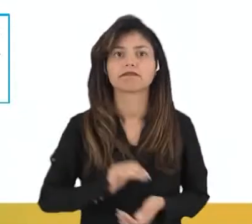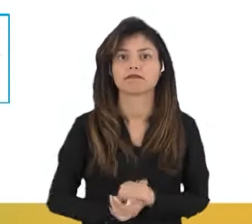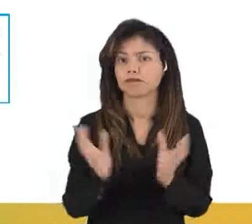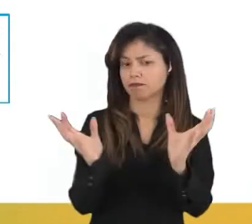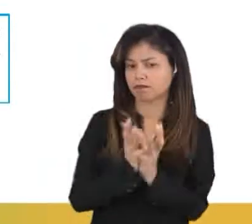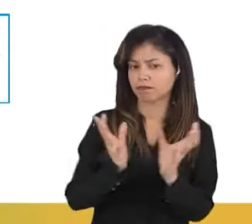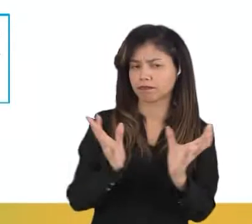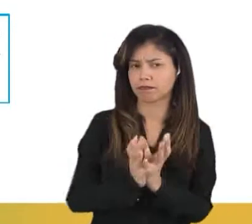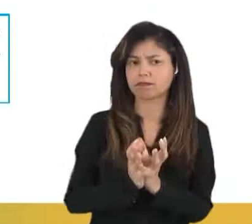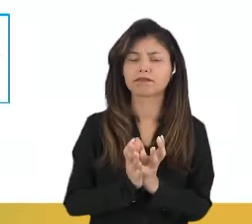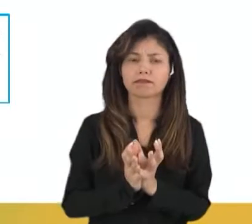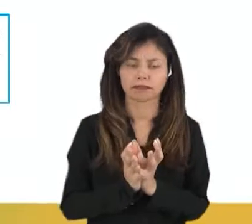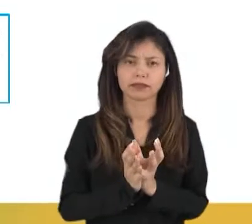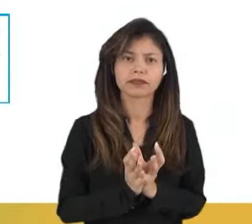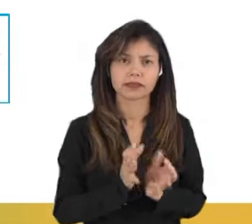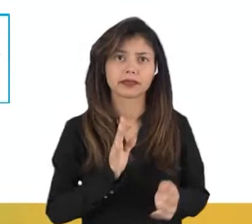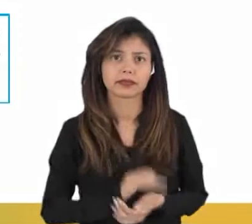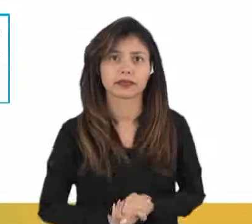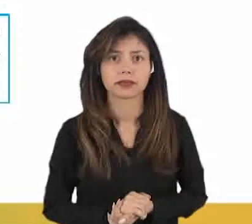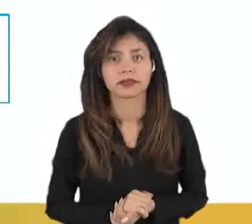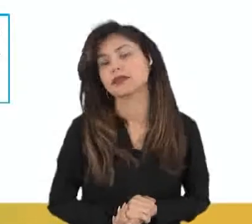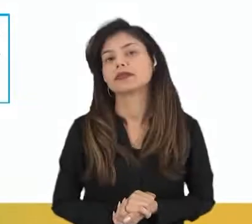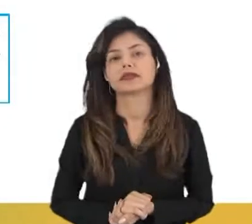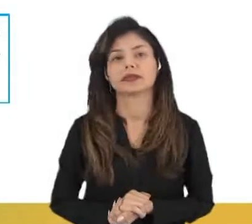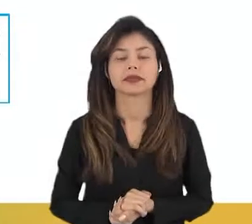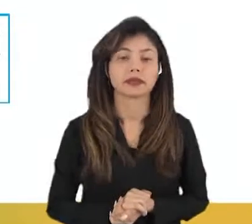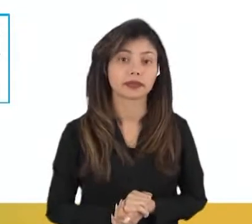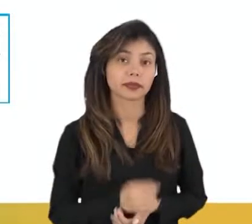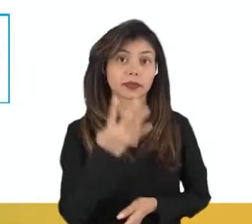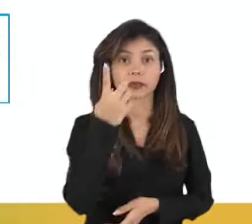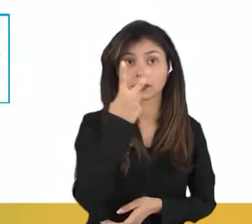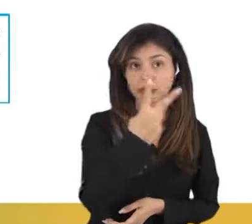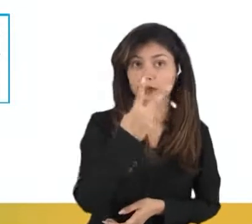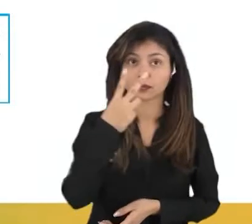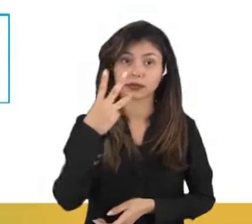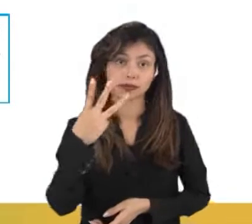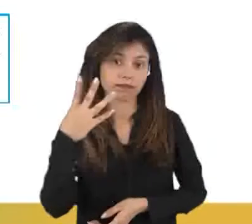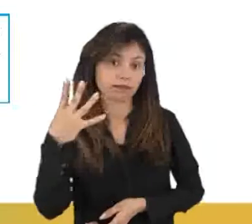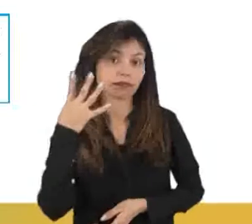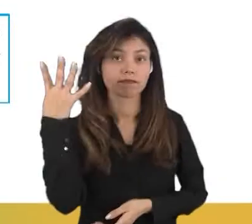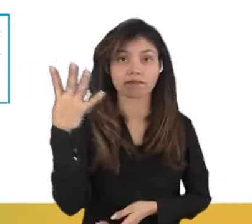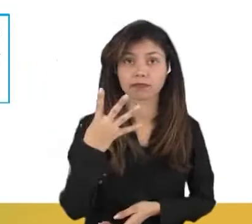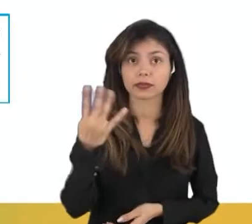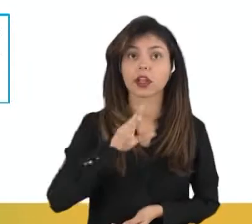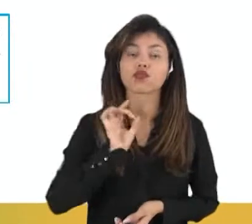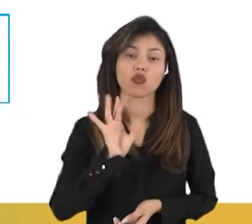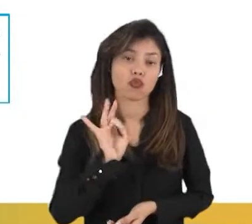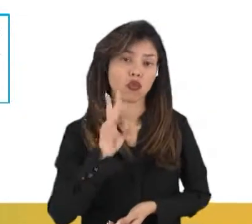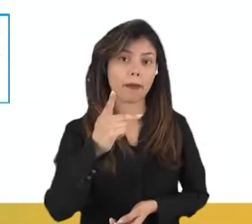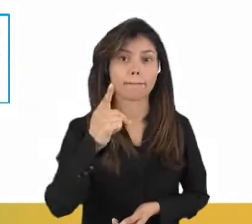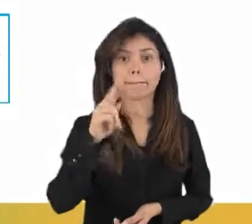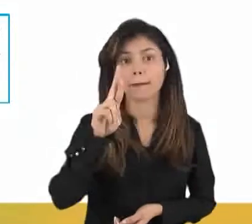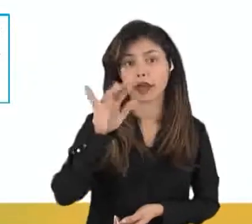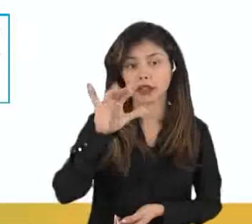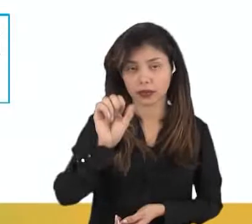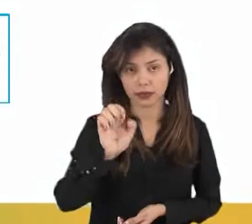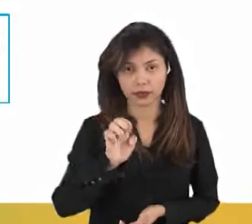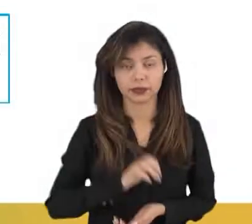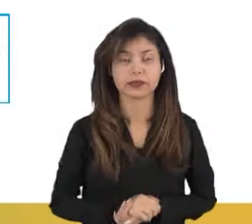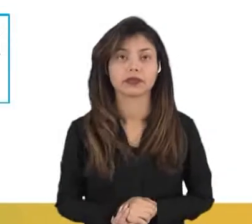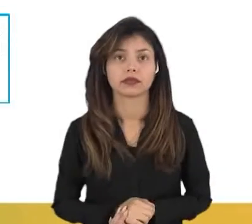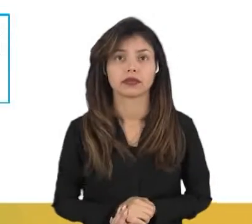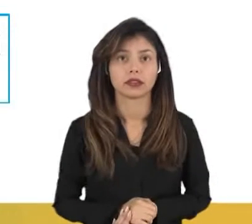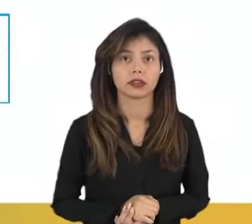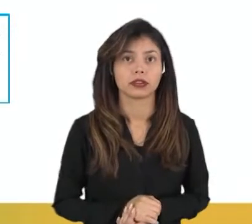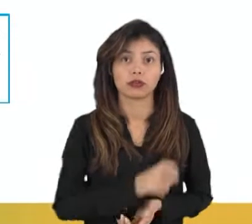de números disponíveis, apenas o 2 e o 4 são pares. Então, observe aí que nós estamos posicionando, né,